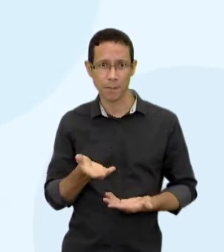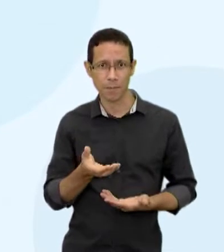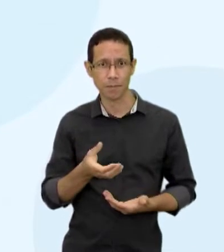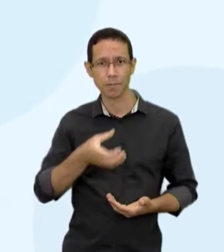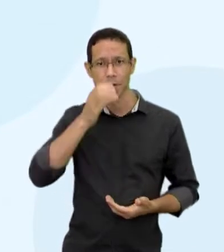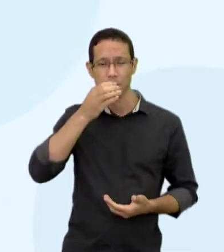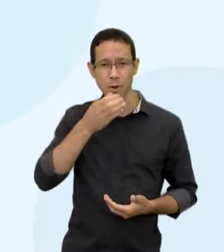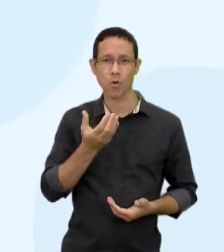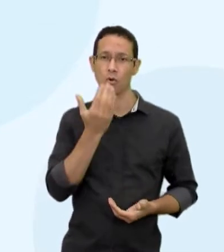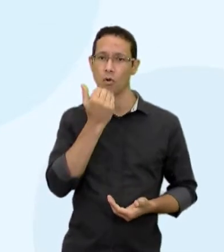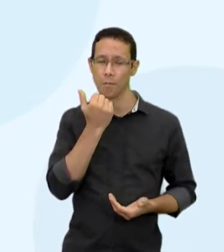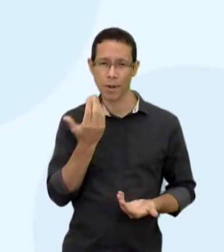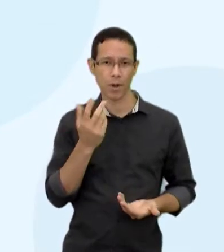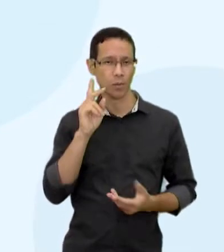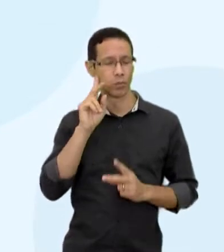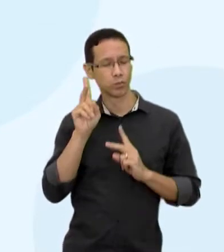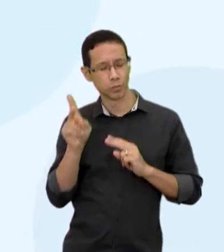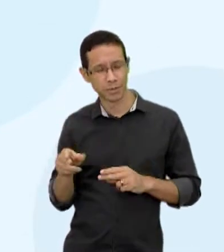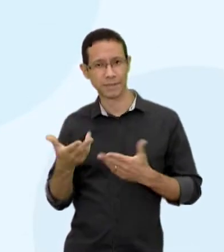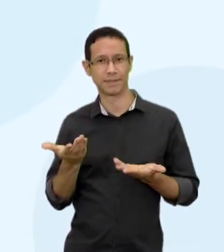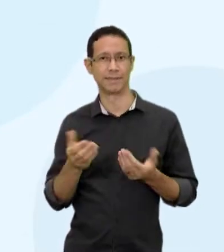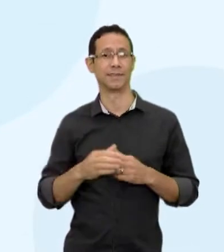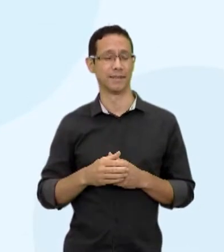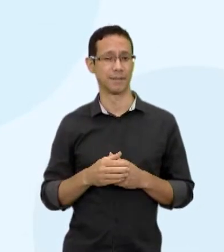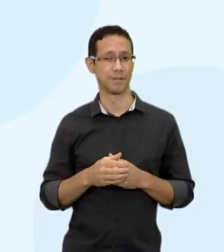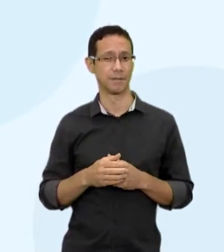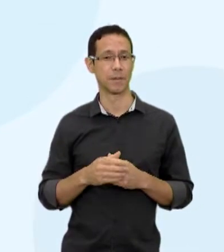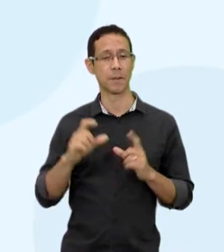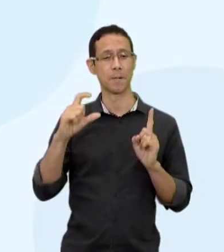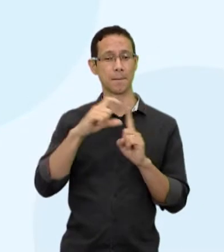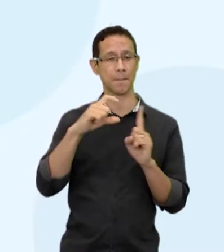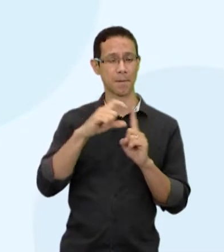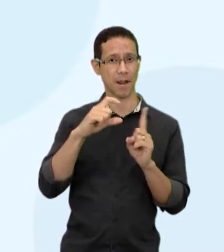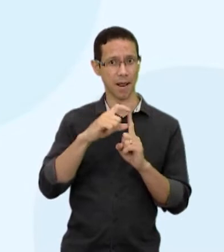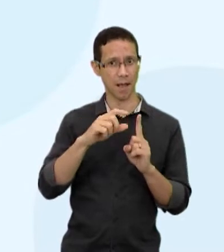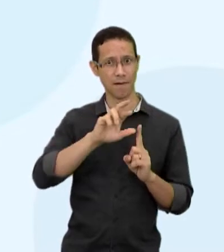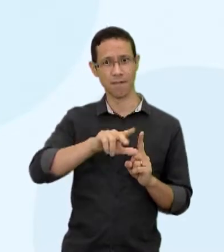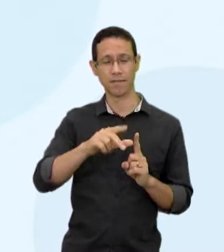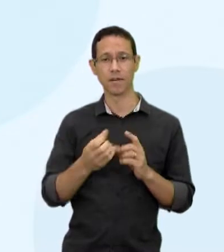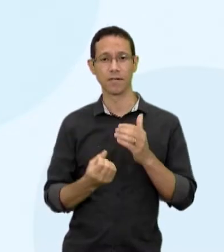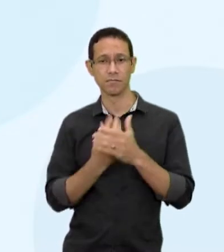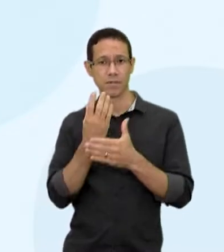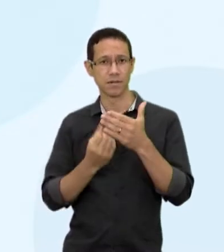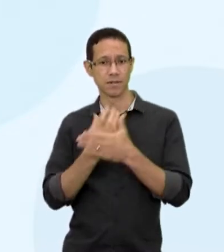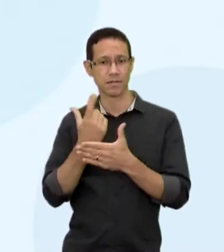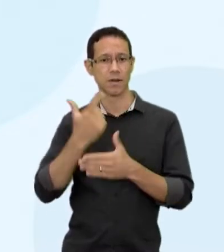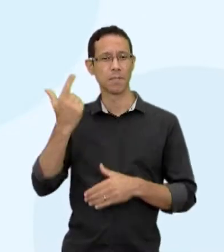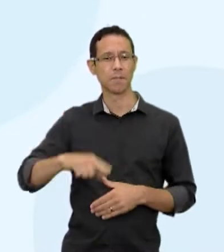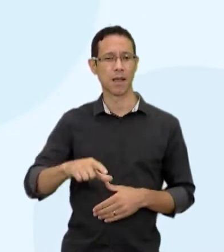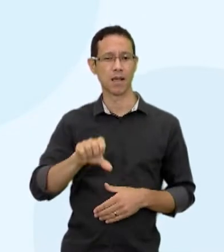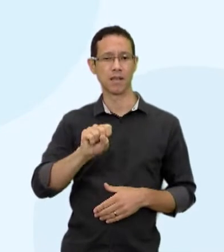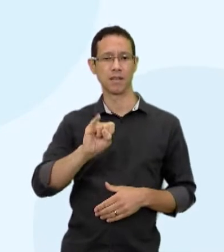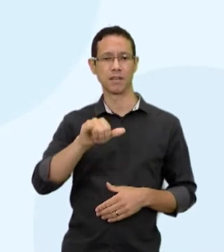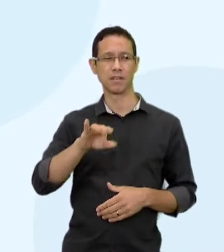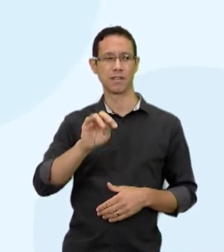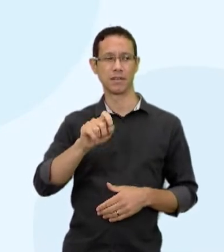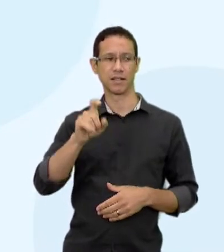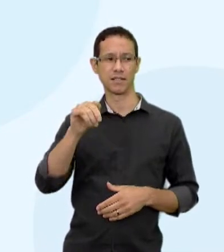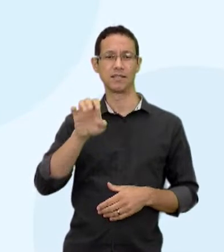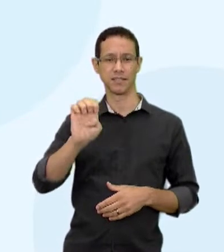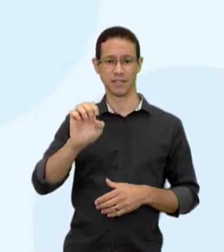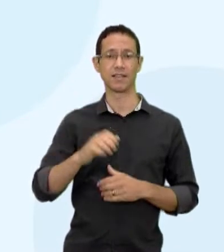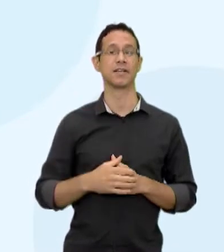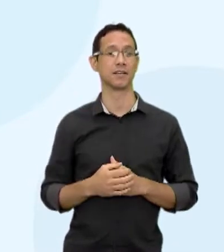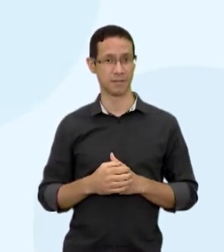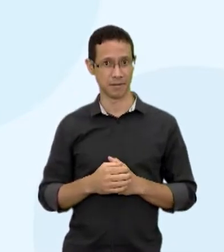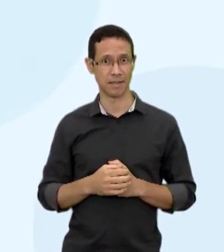comer, dormir, os processos de formação de palavras e o coração da sintaxe. Eu vou sempre deixar